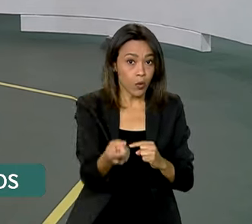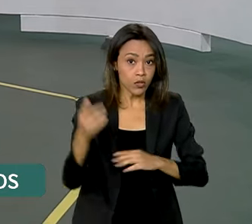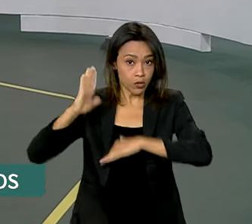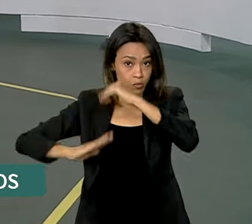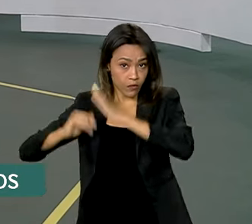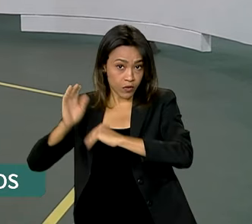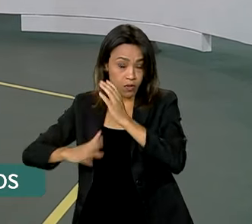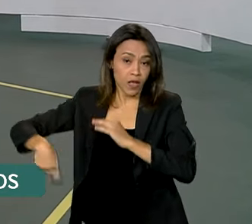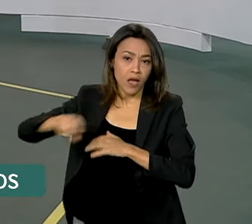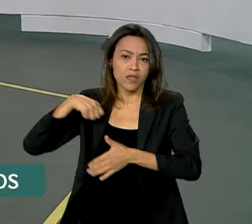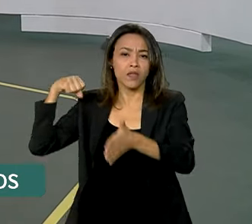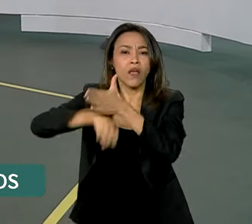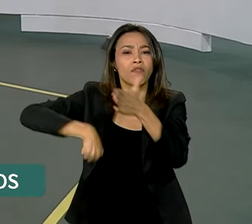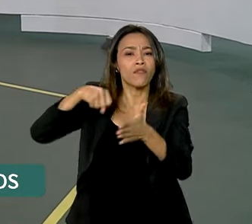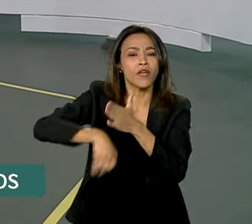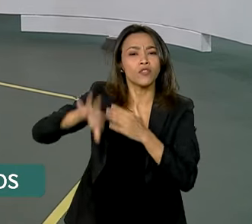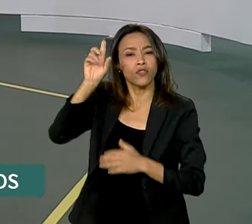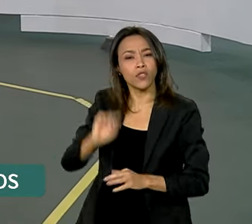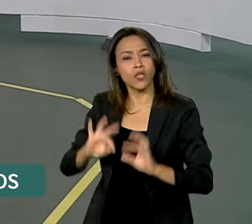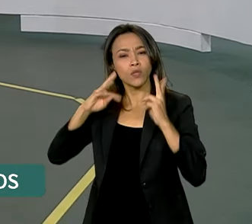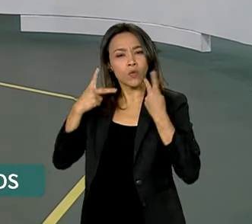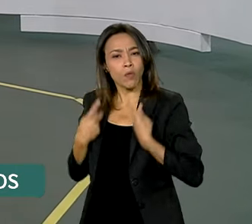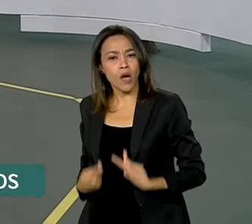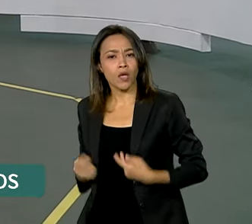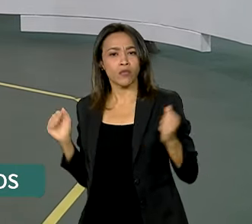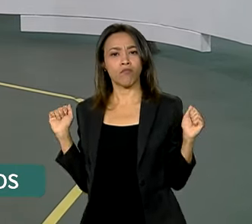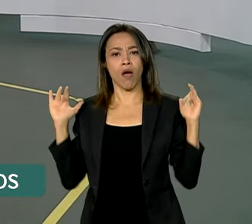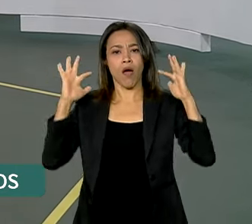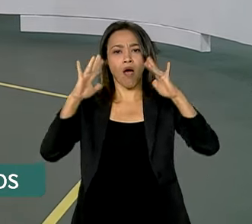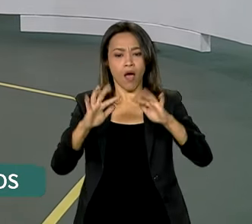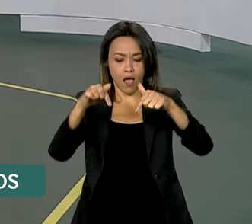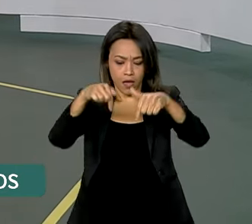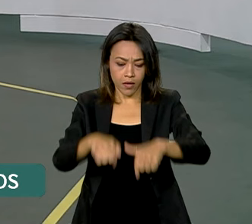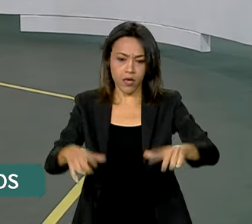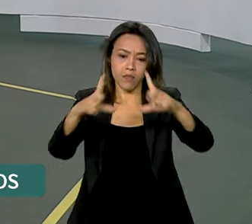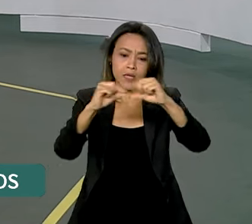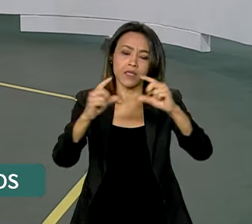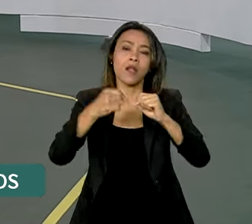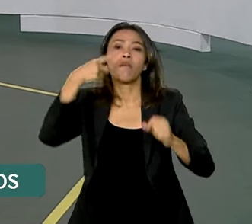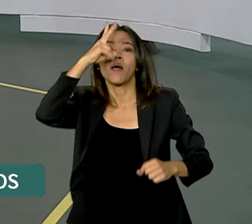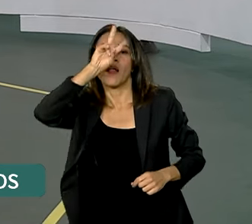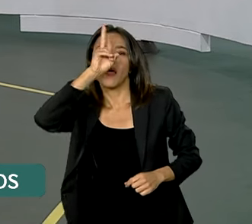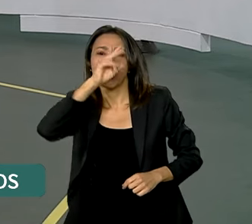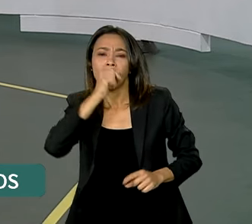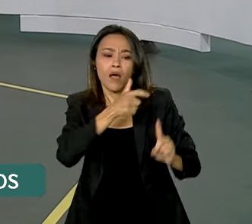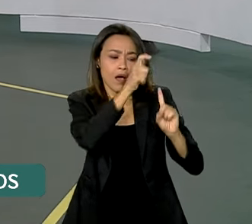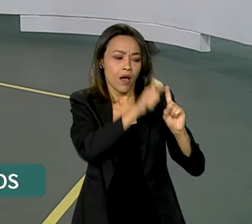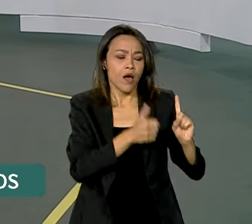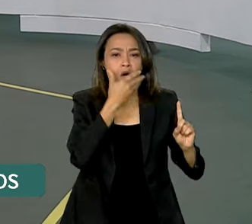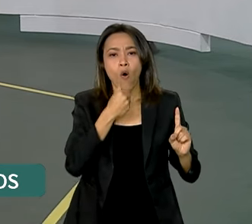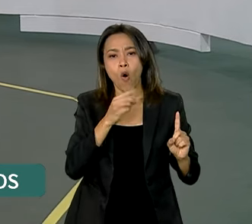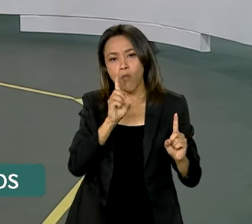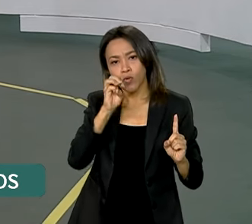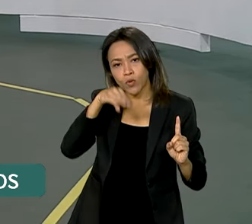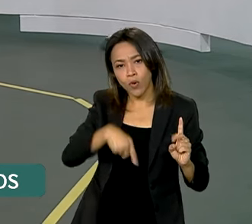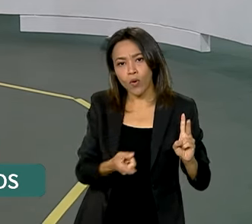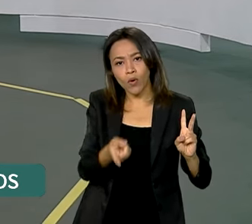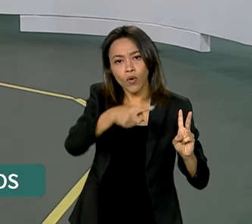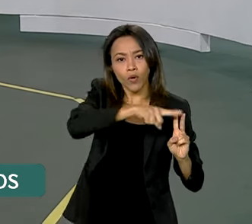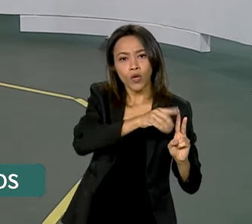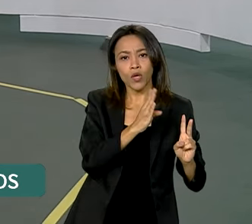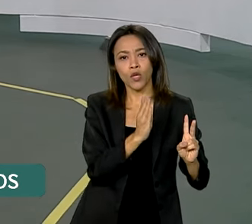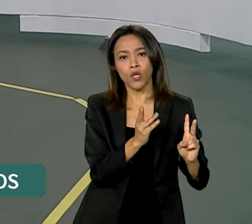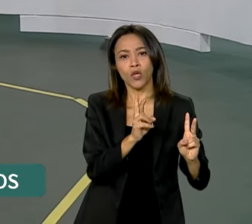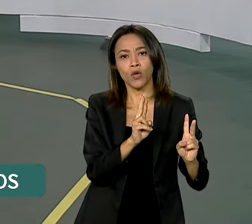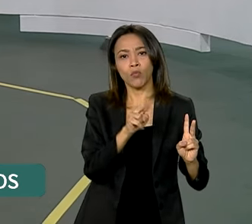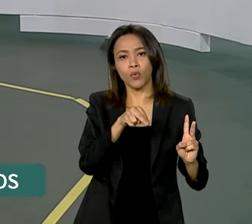ambientalistas e defensores dos direitos humanos se reúnem aqui em Brasília para homenagear a memória de Don Phillips e Bruno Pereira e para